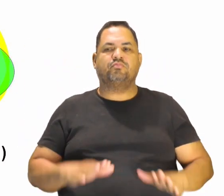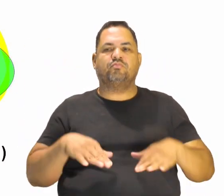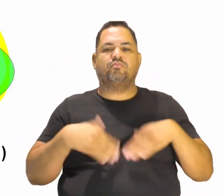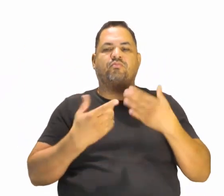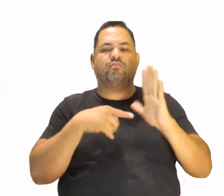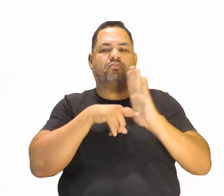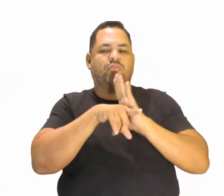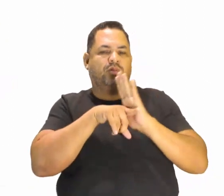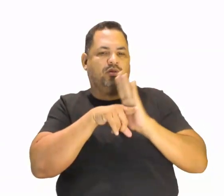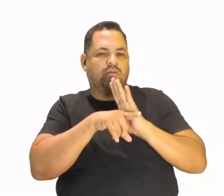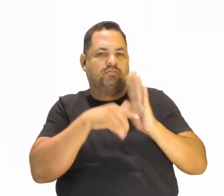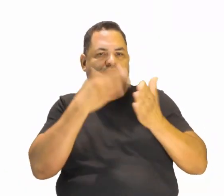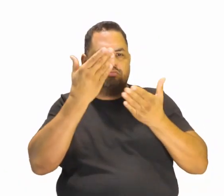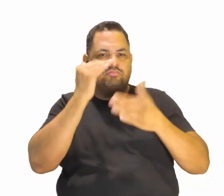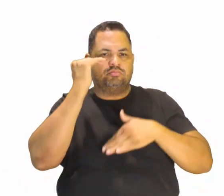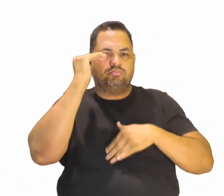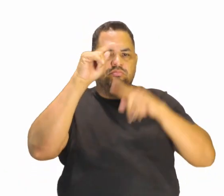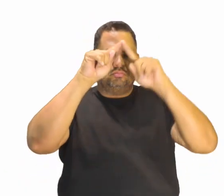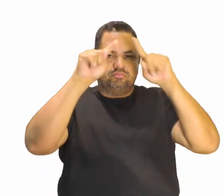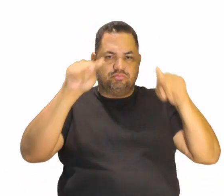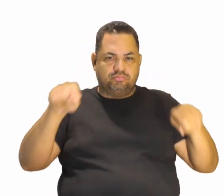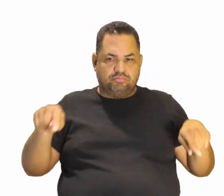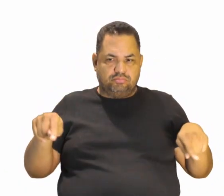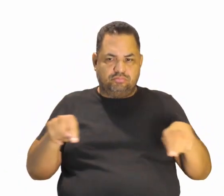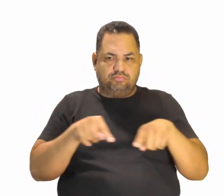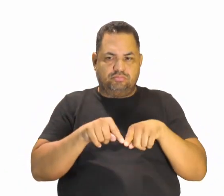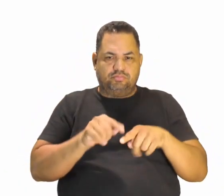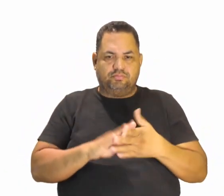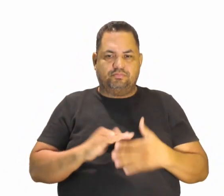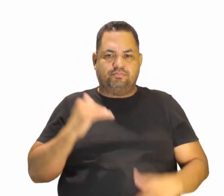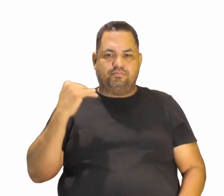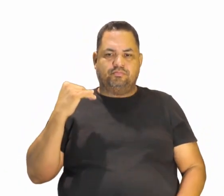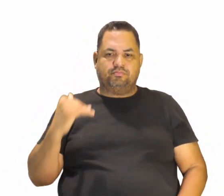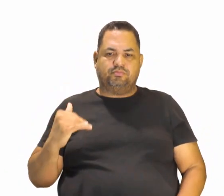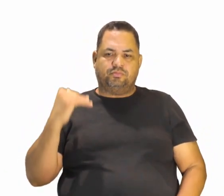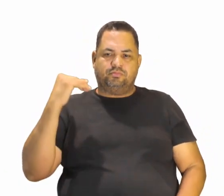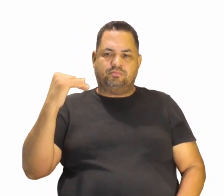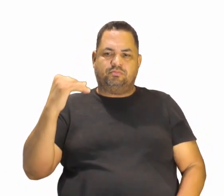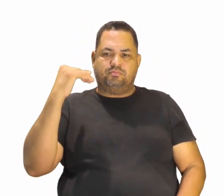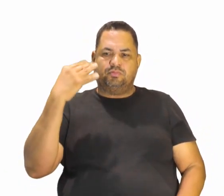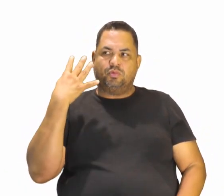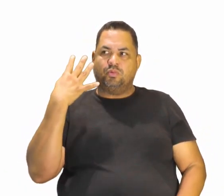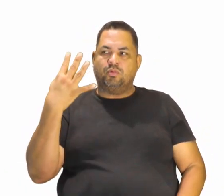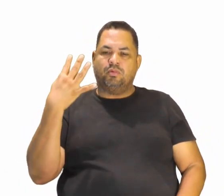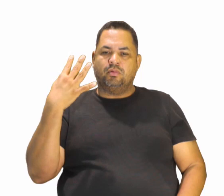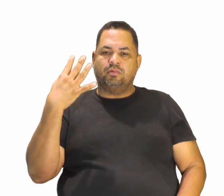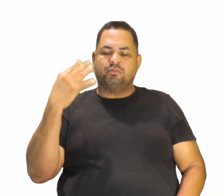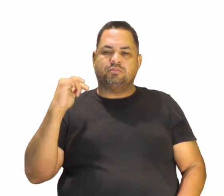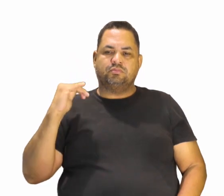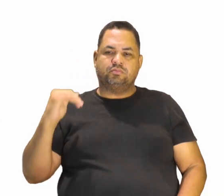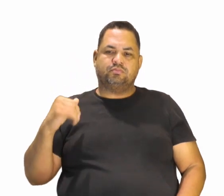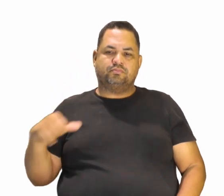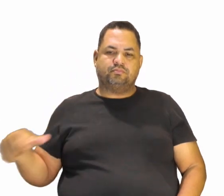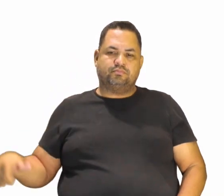mais de perto essa pirâmide, a gente encontra aí 4 níveis, sendo que no primeiro